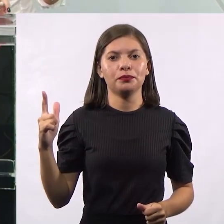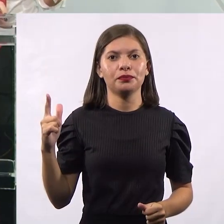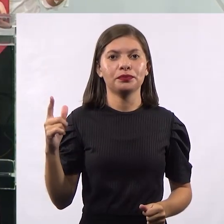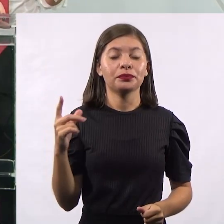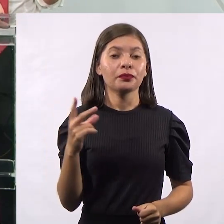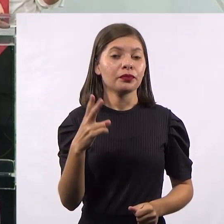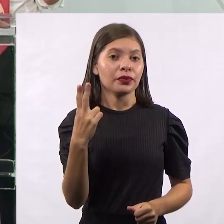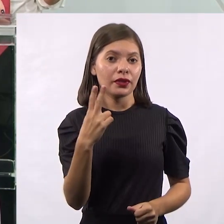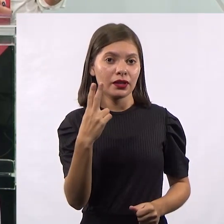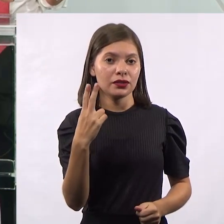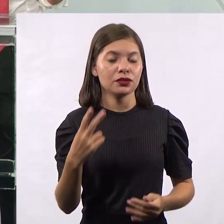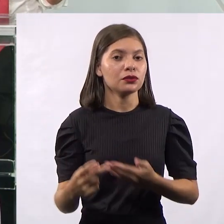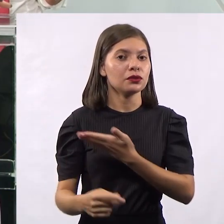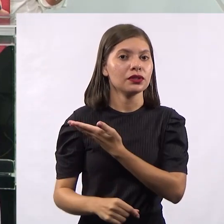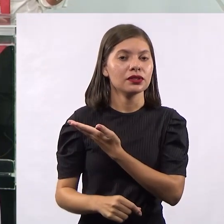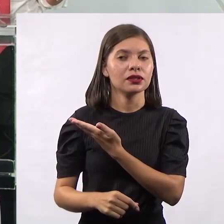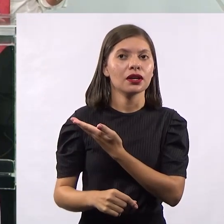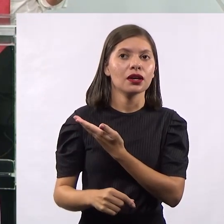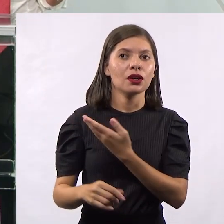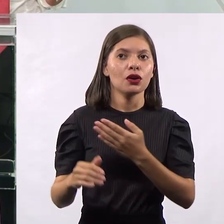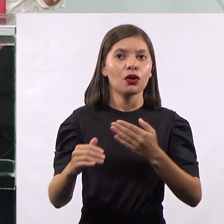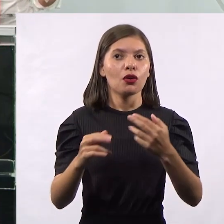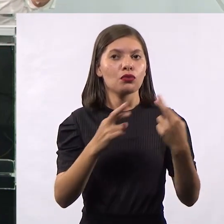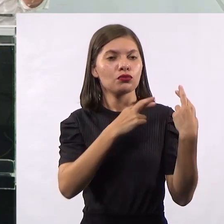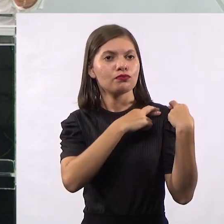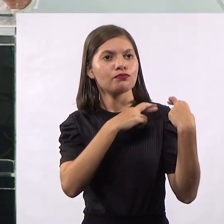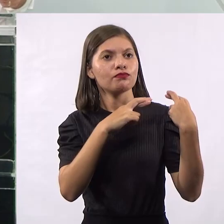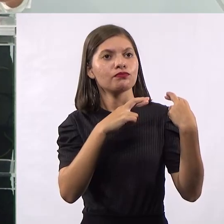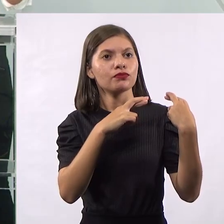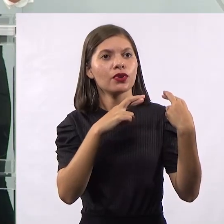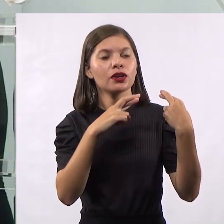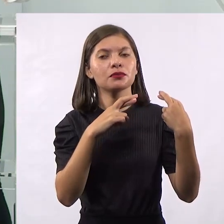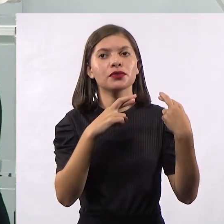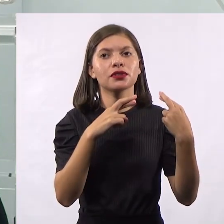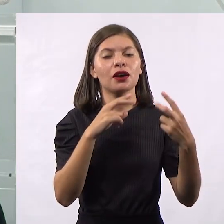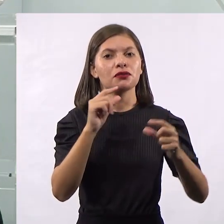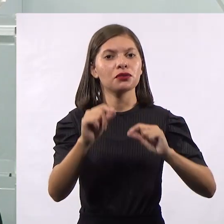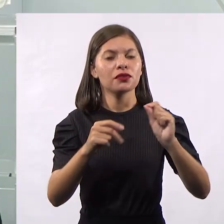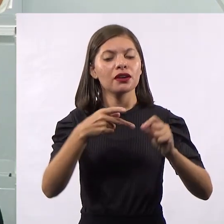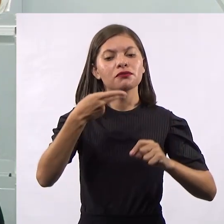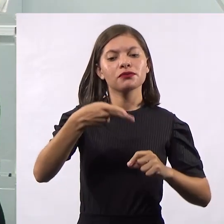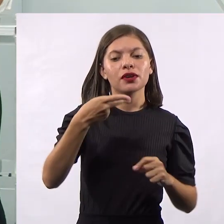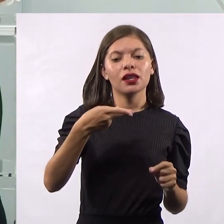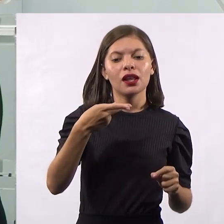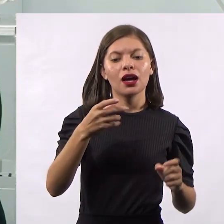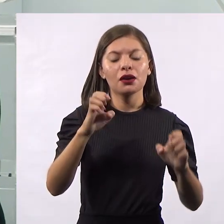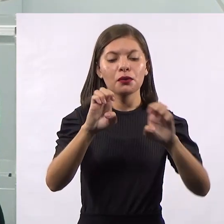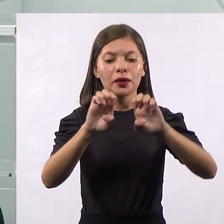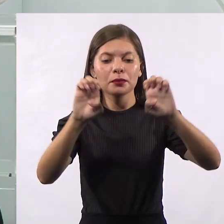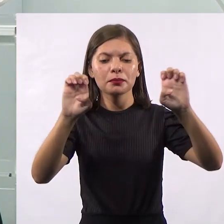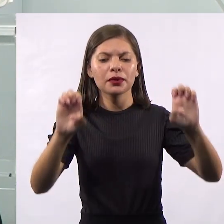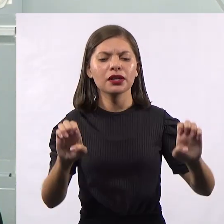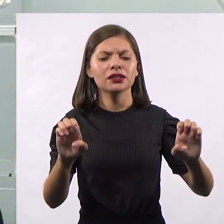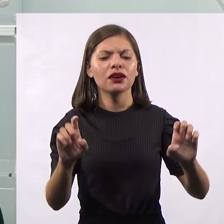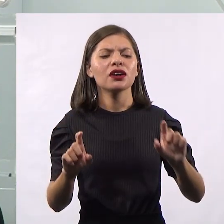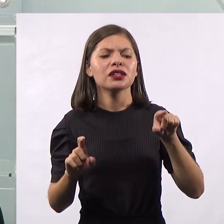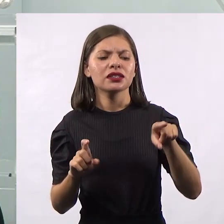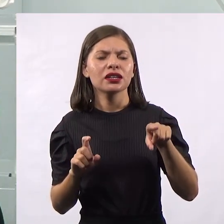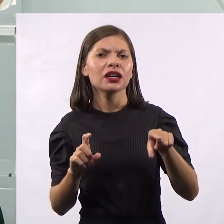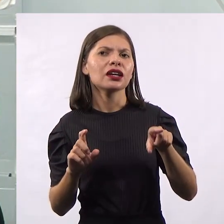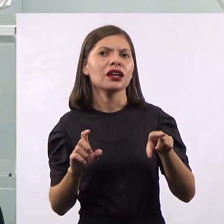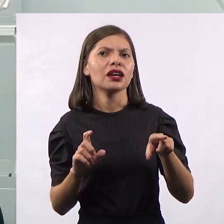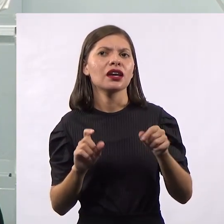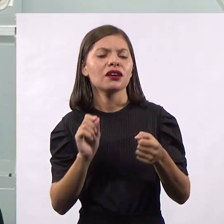caso desse 2, por exemplo, o responsável lá pela fiscalização, ele já vai ter falado com a empresa, já vai ter, né, falado, isso aqui não